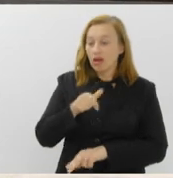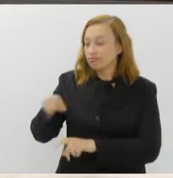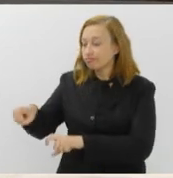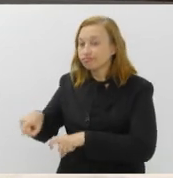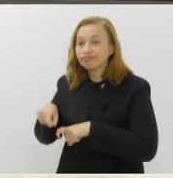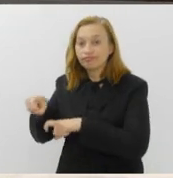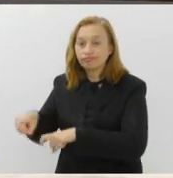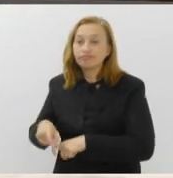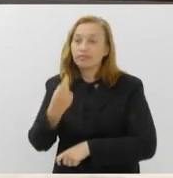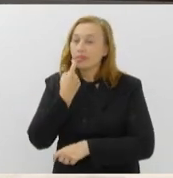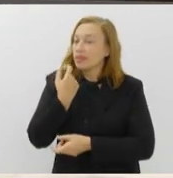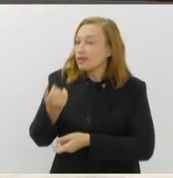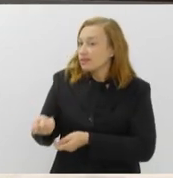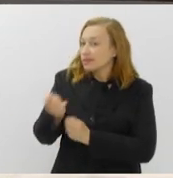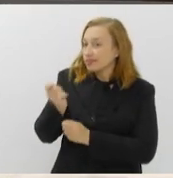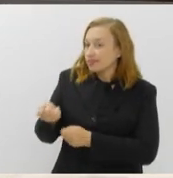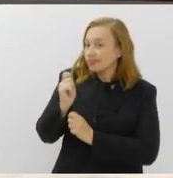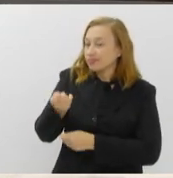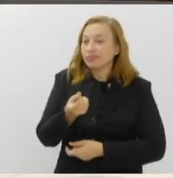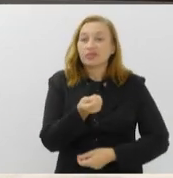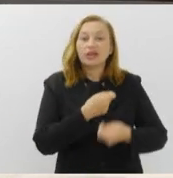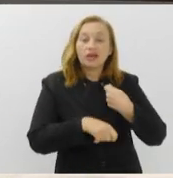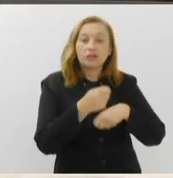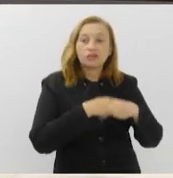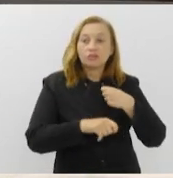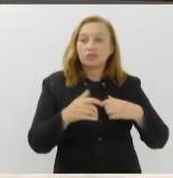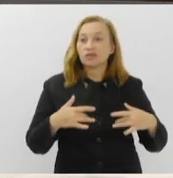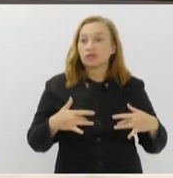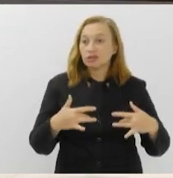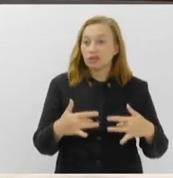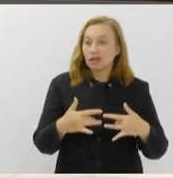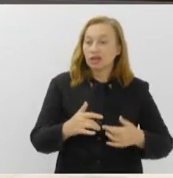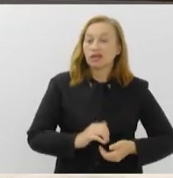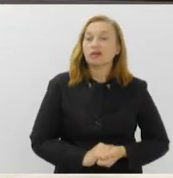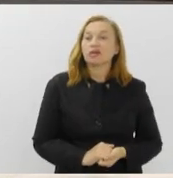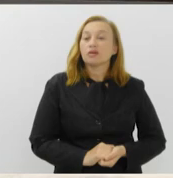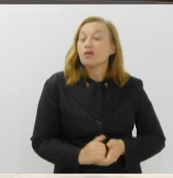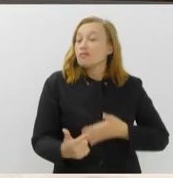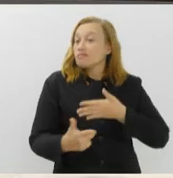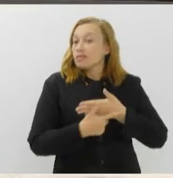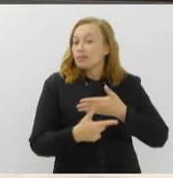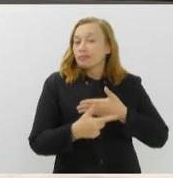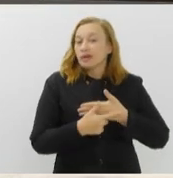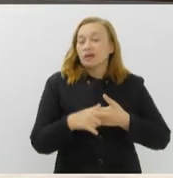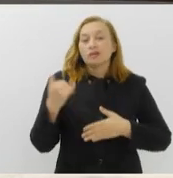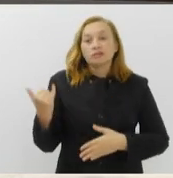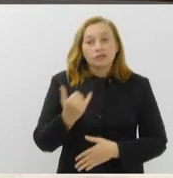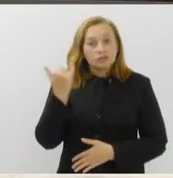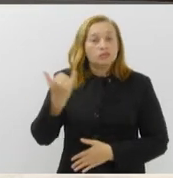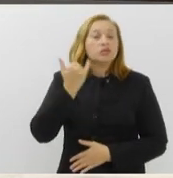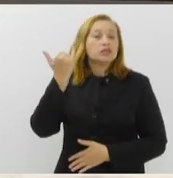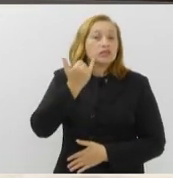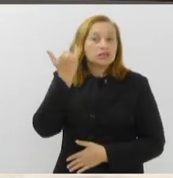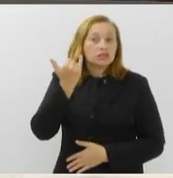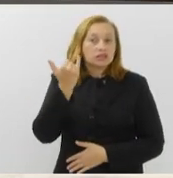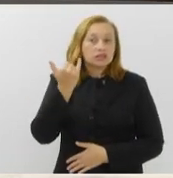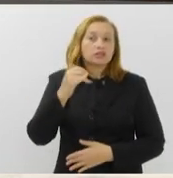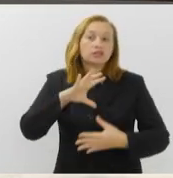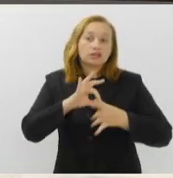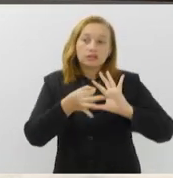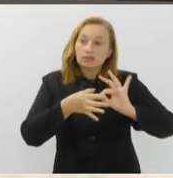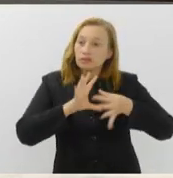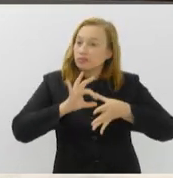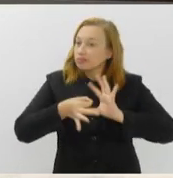agricultoras, pescadoras da economia solidária assumem um papel importantíssimo nesse contexto,